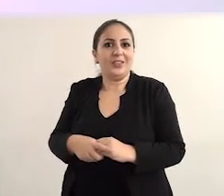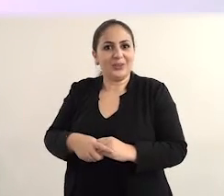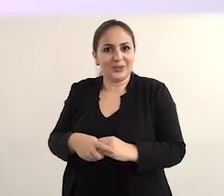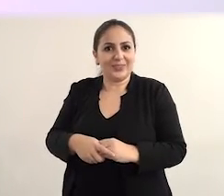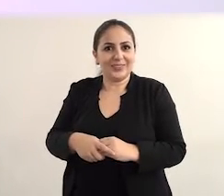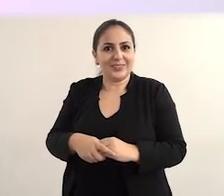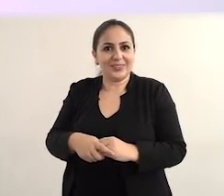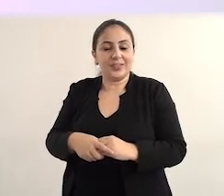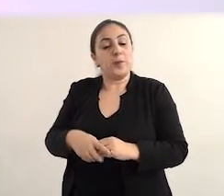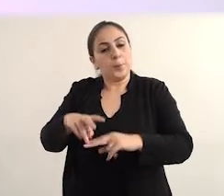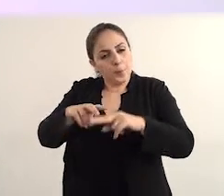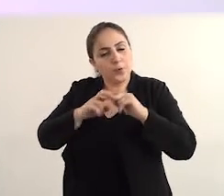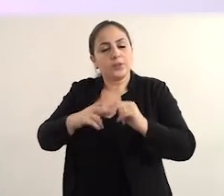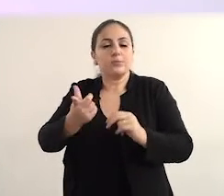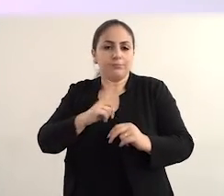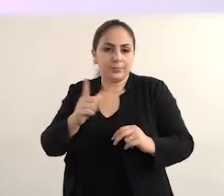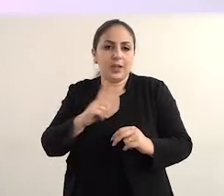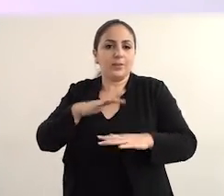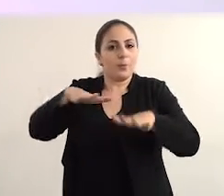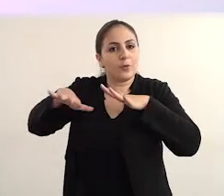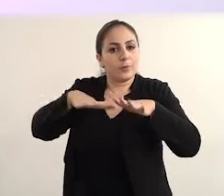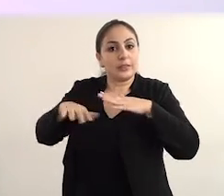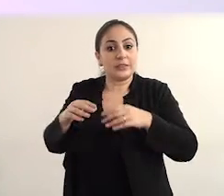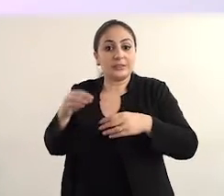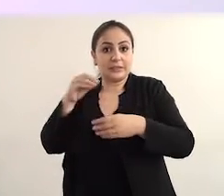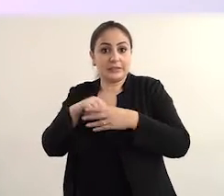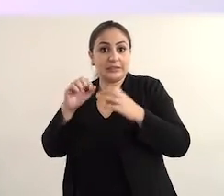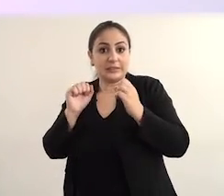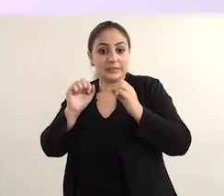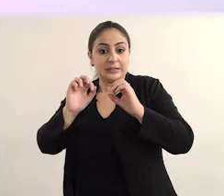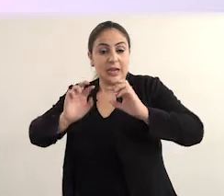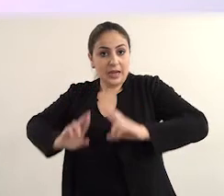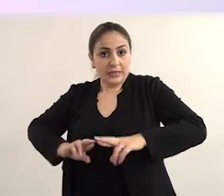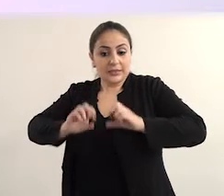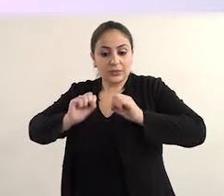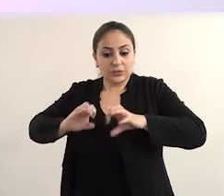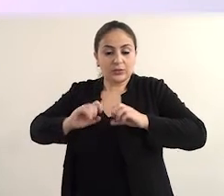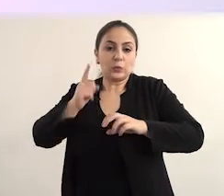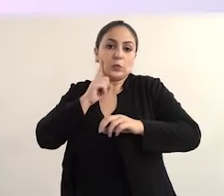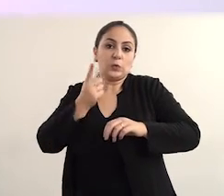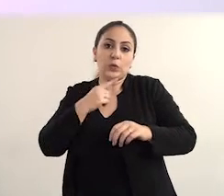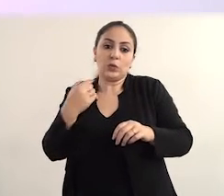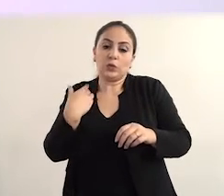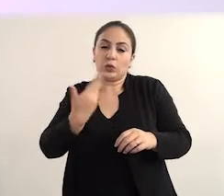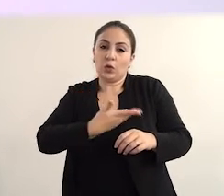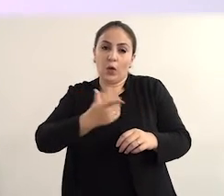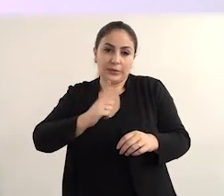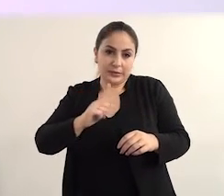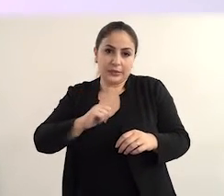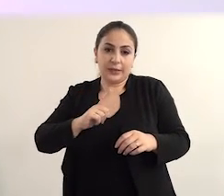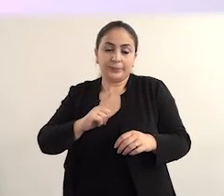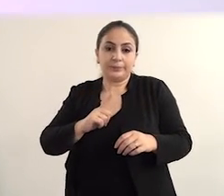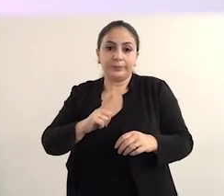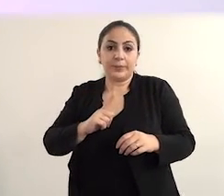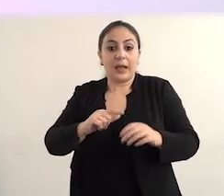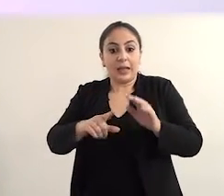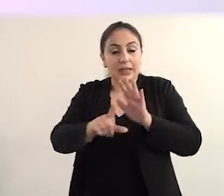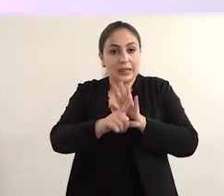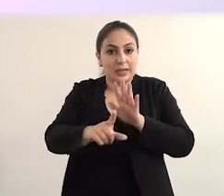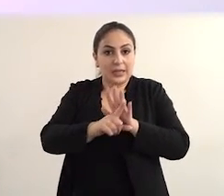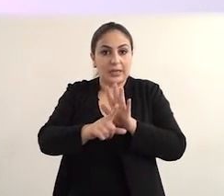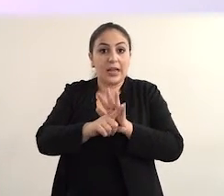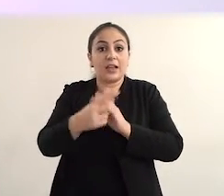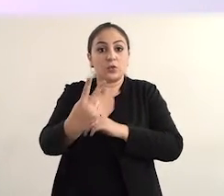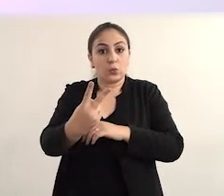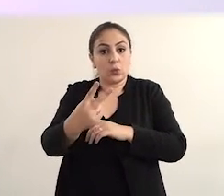né. Então existe, né, esse movimento. Na área educacional dos surdos, a gente tem a lei,